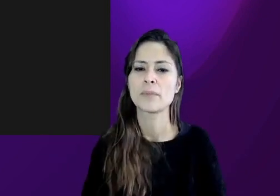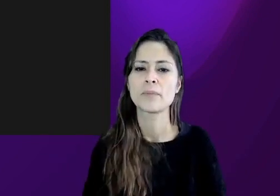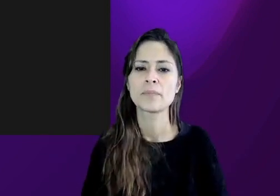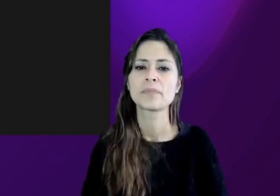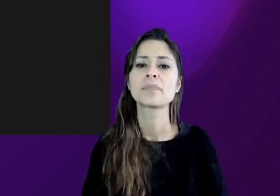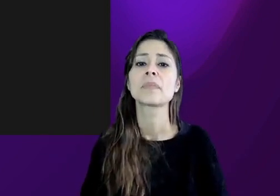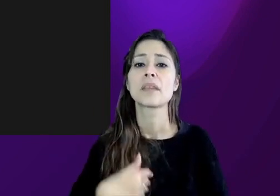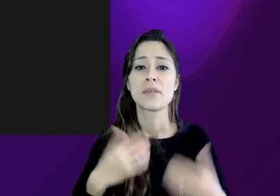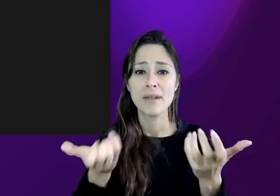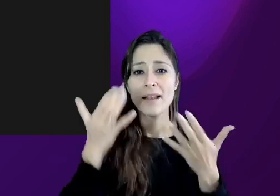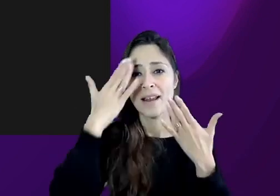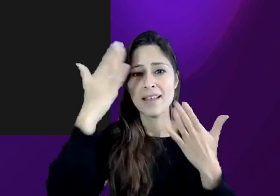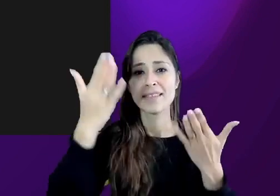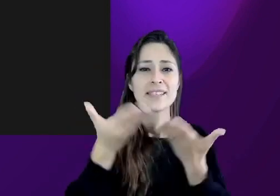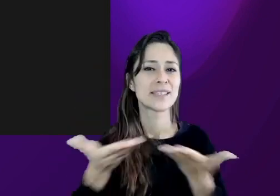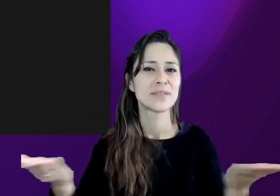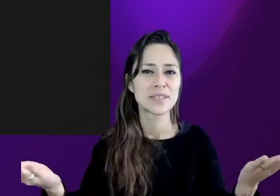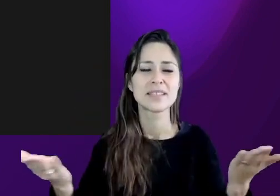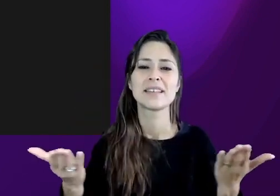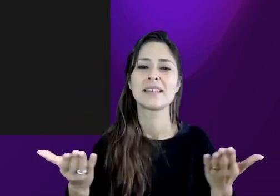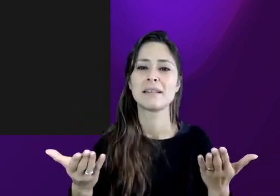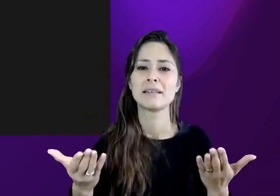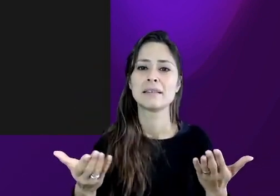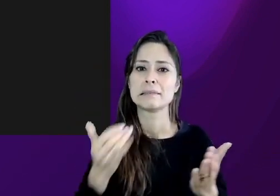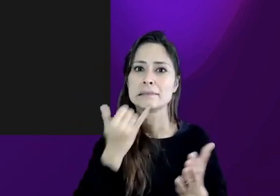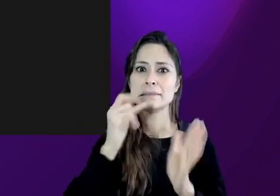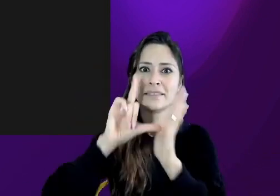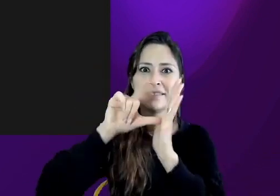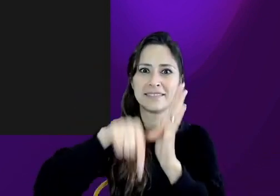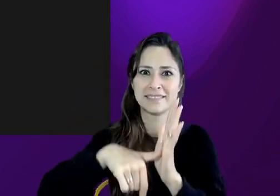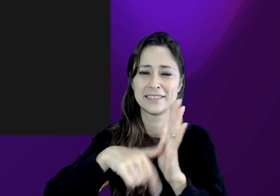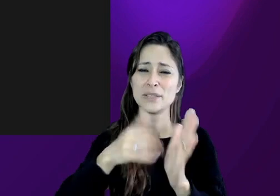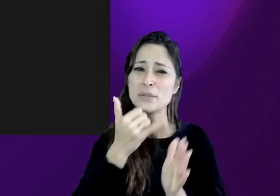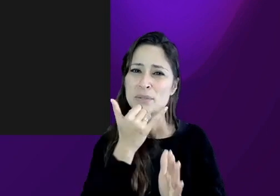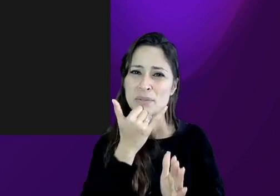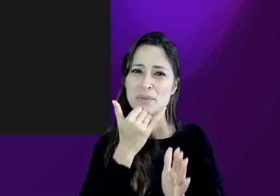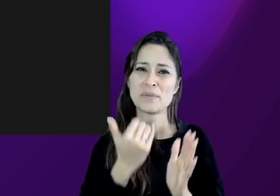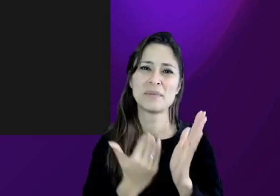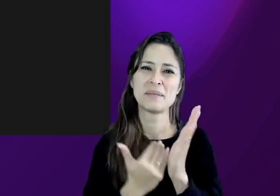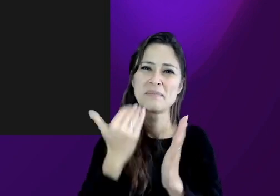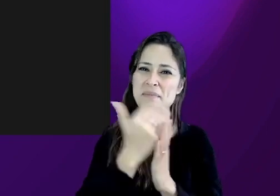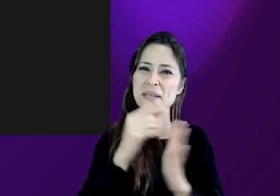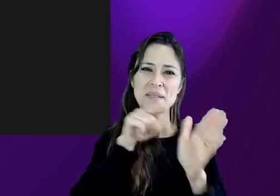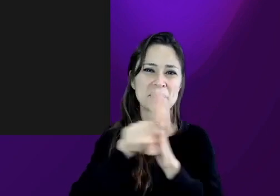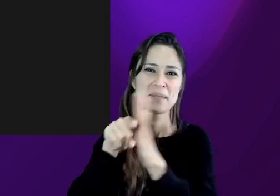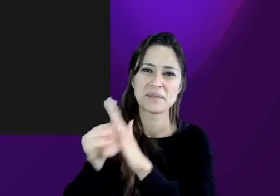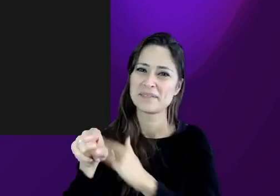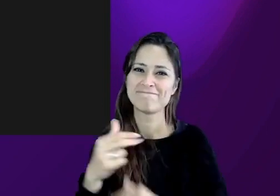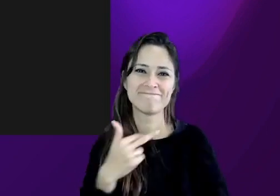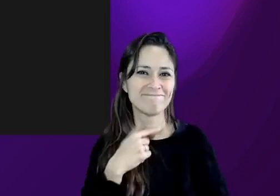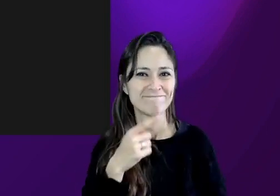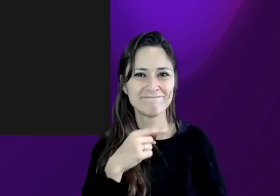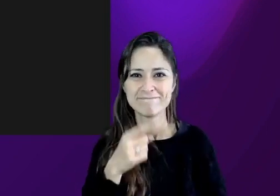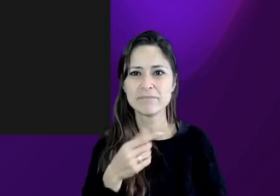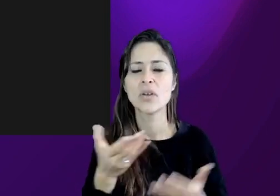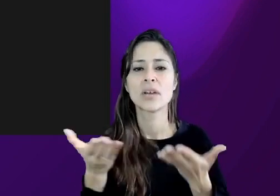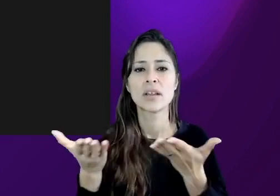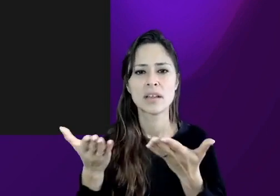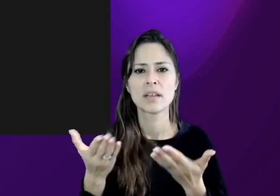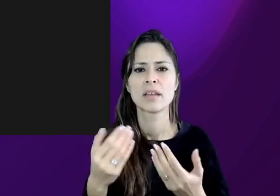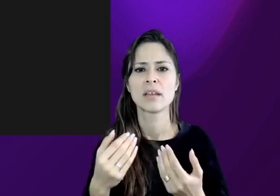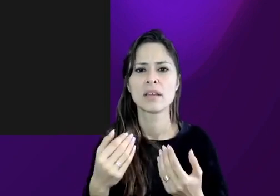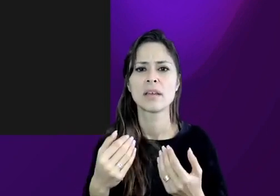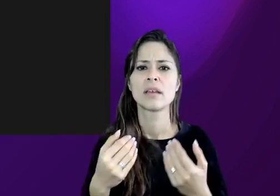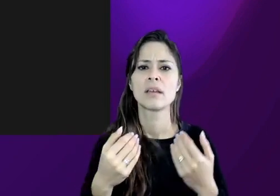queria agradecer a todos pela adiantada hora. Infelizmente, a gente não vai poder fazer mais perguntas. Eu queria provocar a Dani e tirar mais dúvidas com o